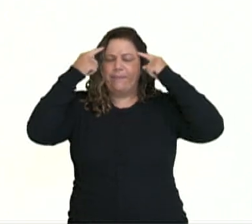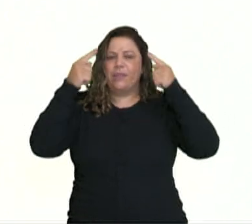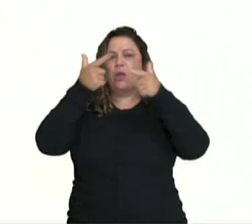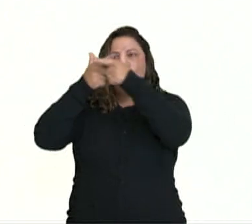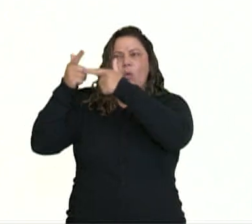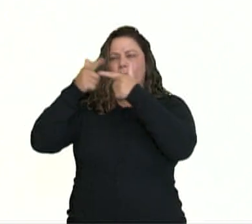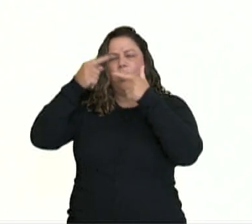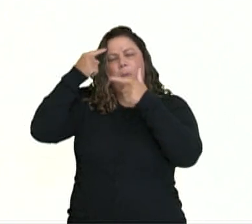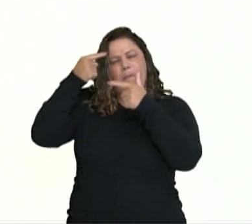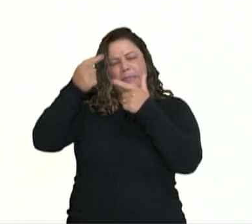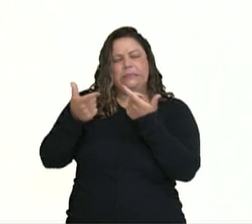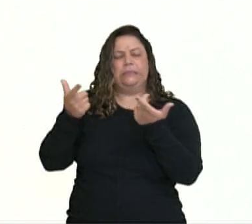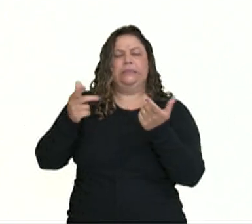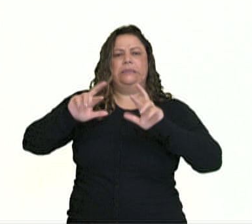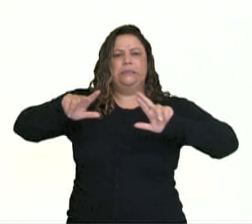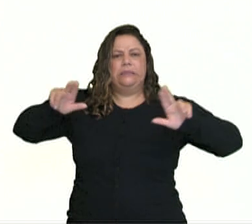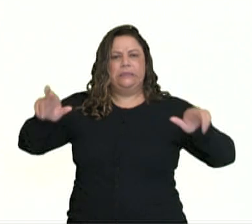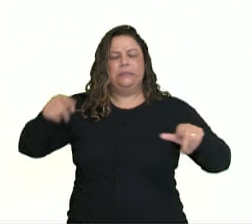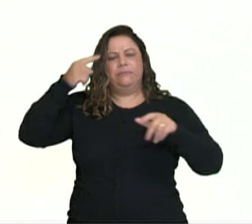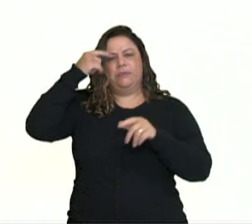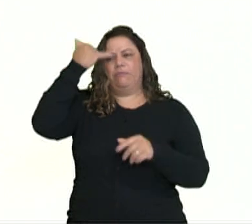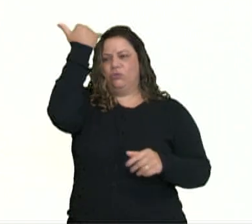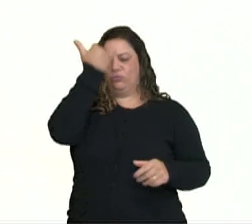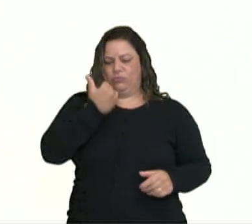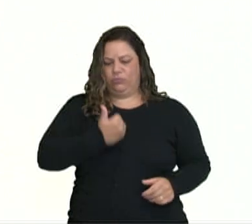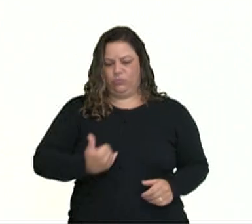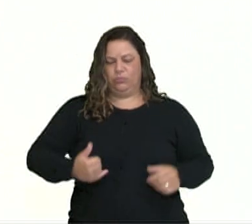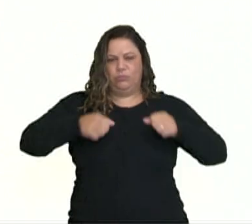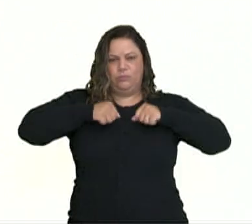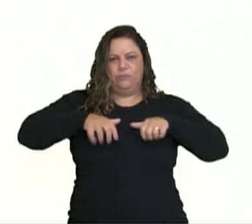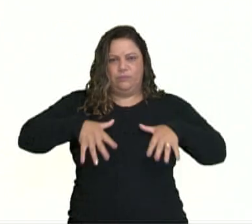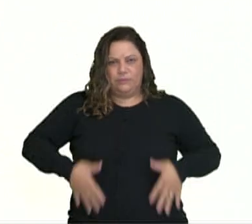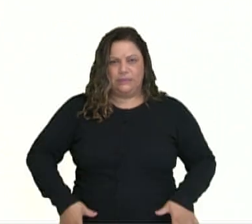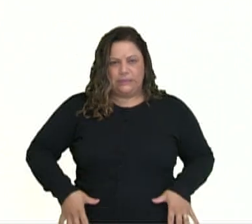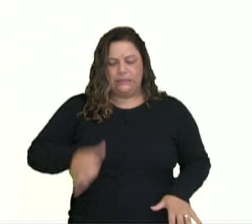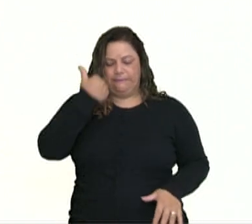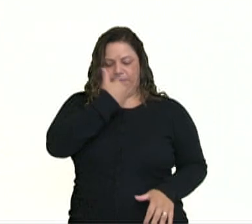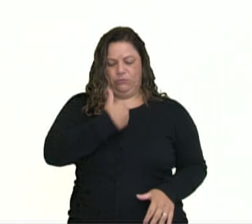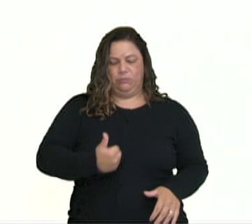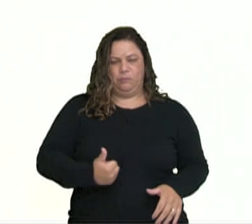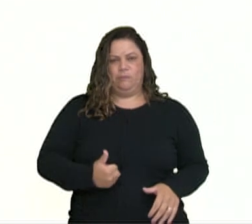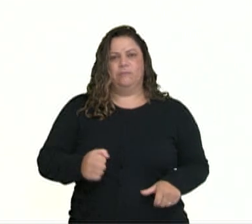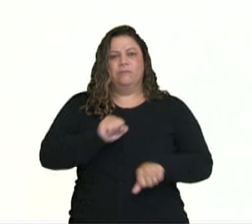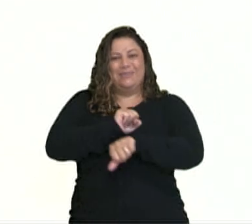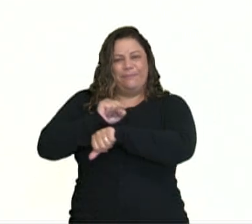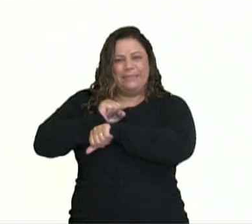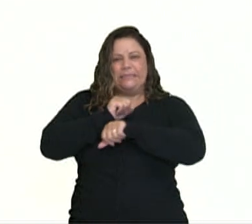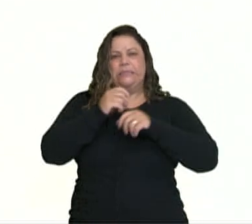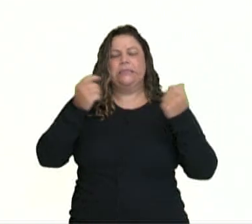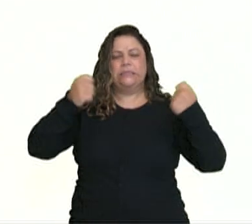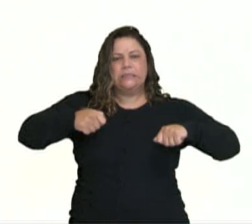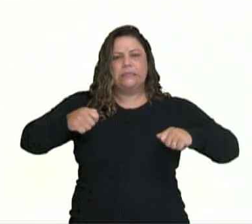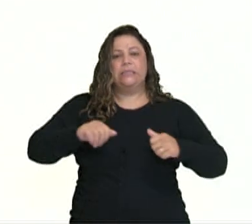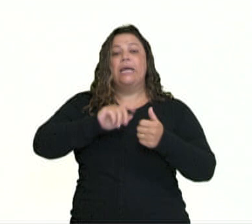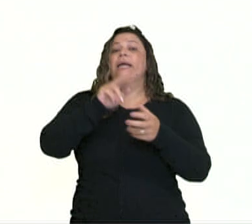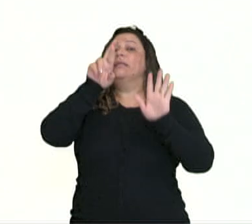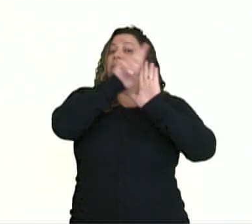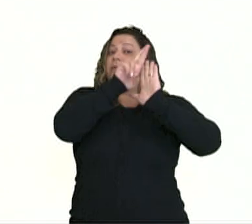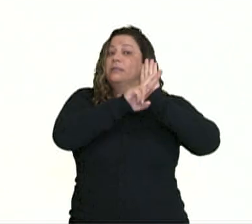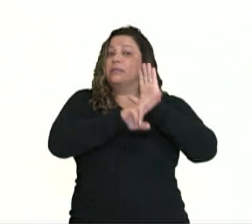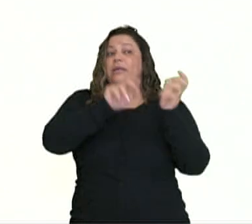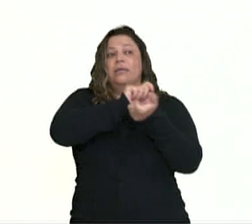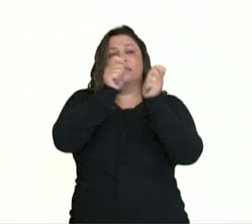cerebrais. As regras são adaptadas. O futebol de